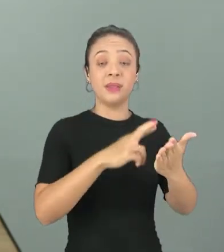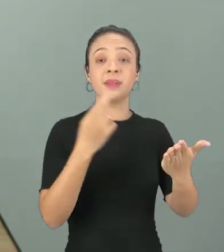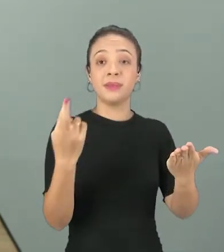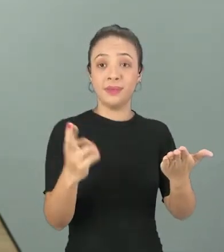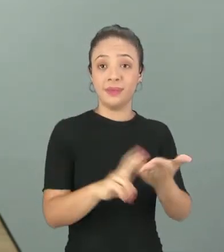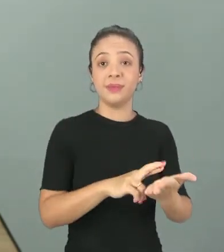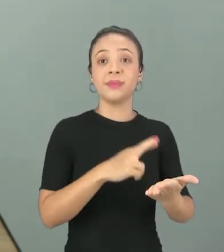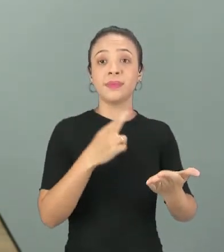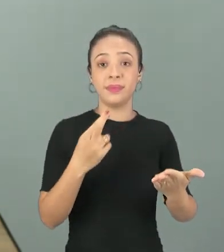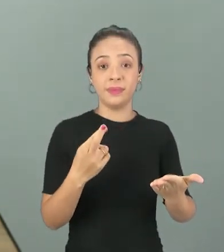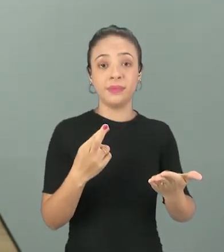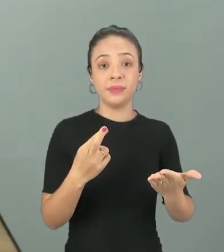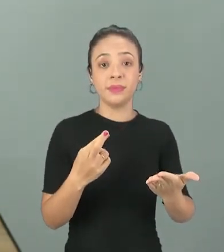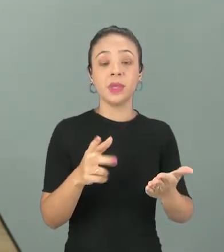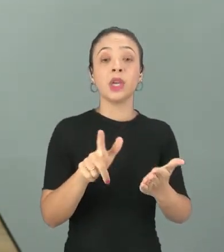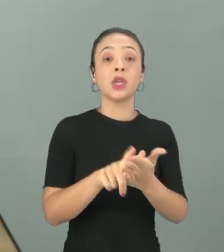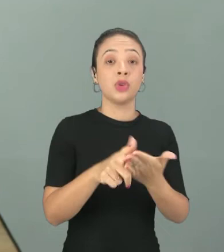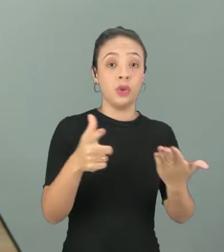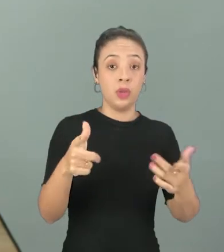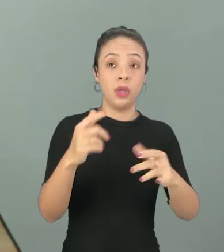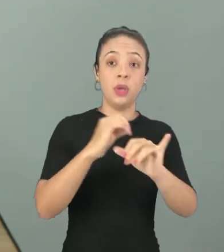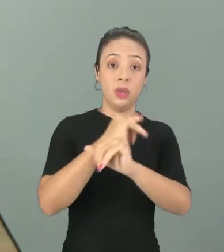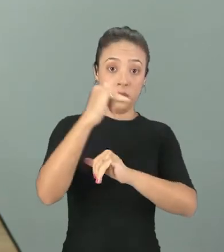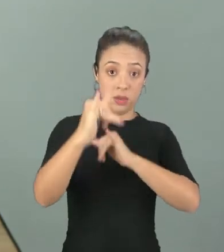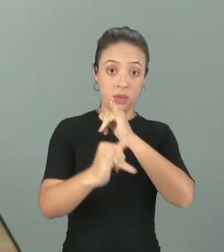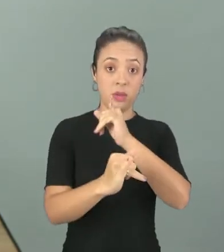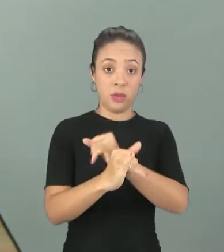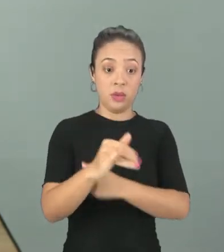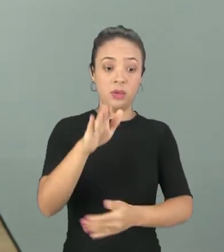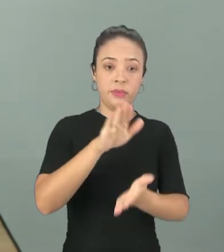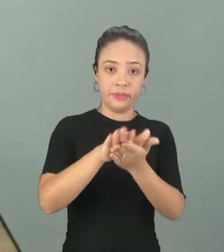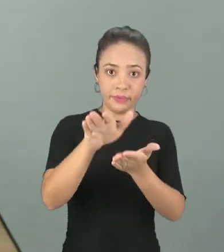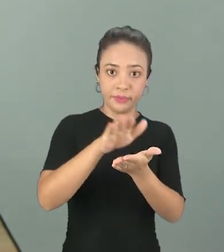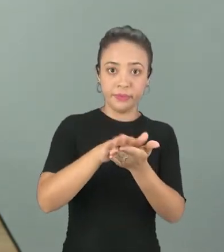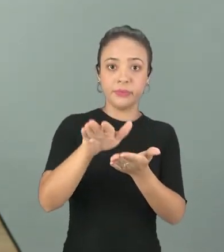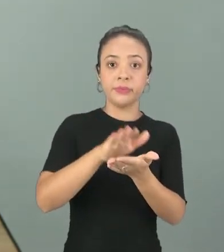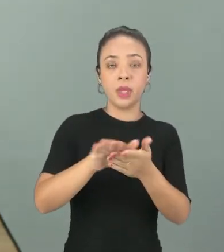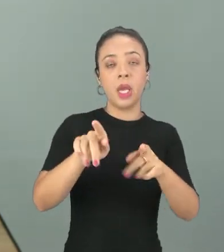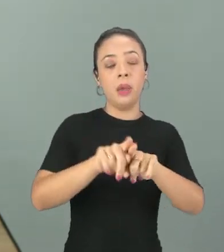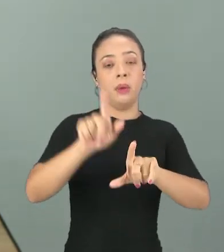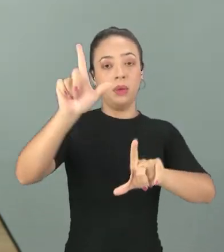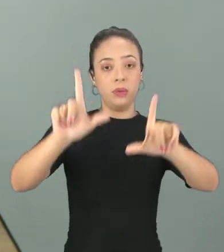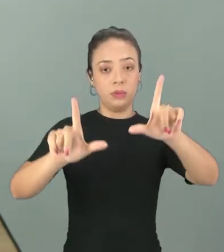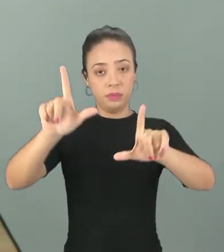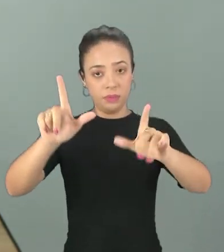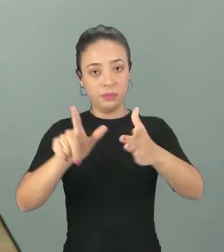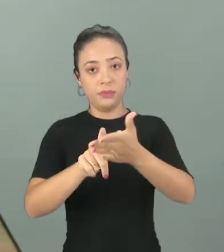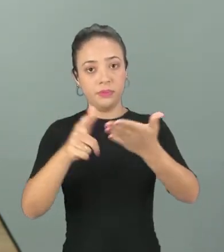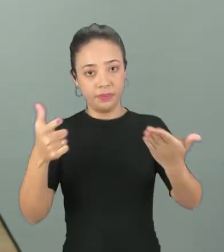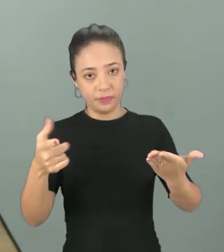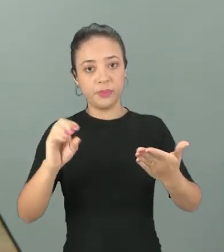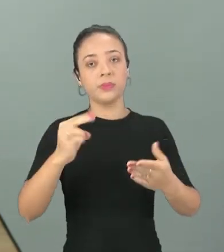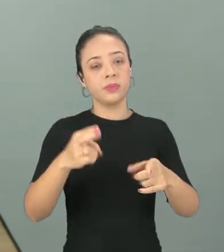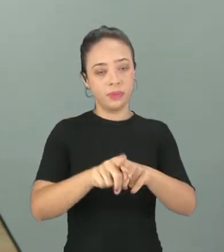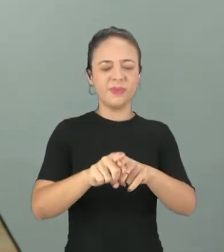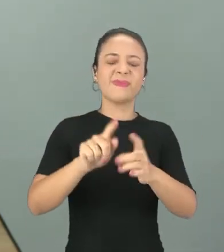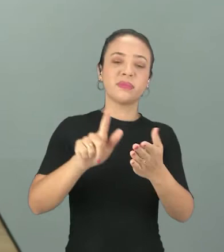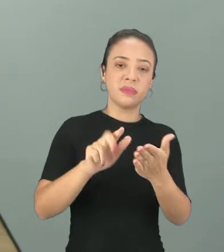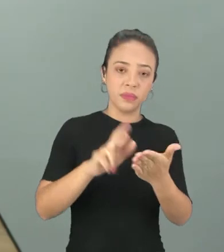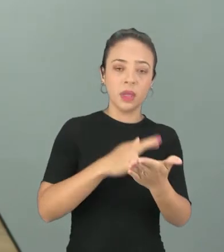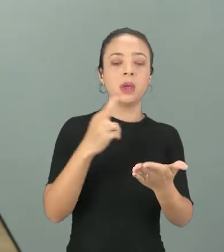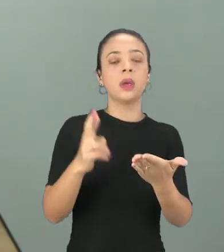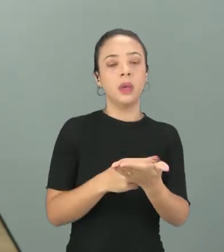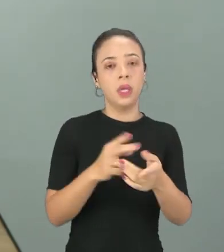isso mesmo, tanto em jornais digitais, impressos, telejornais ou revistas, é